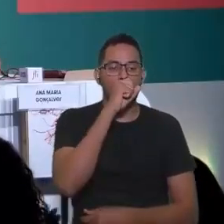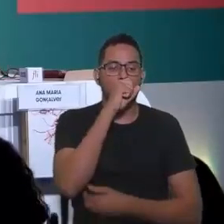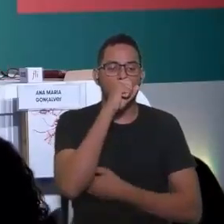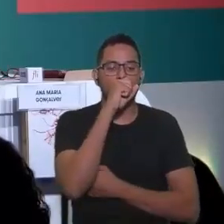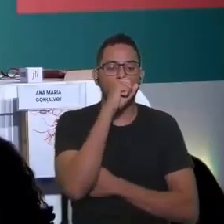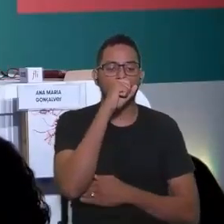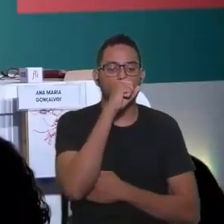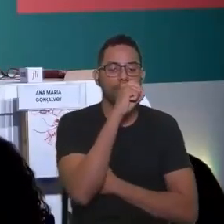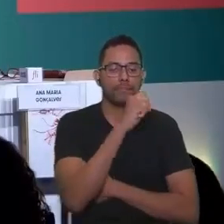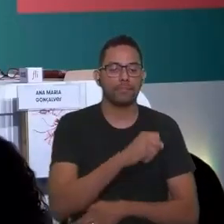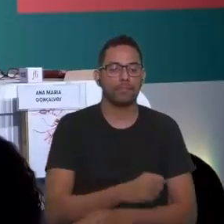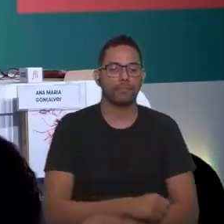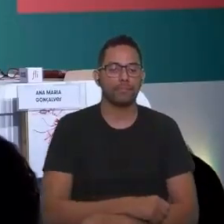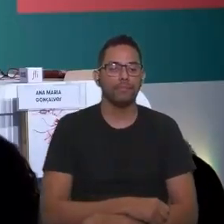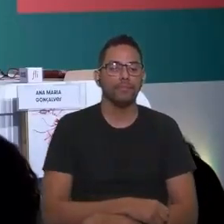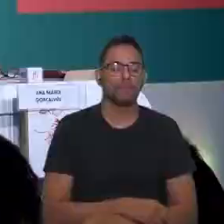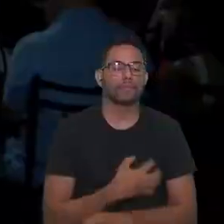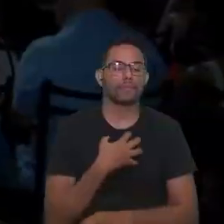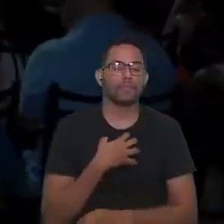Nesse sentido,